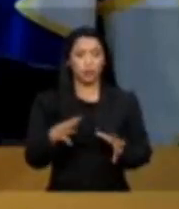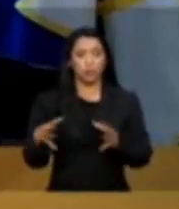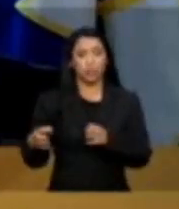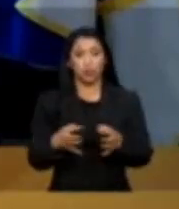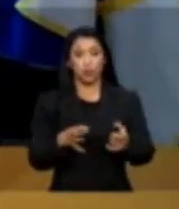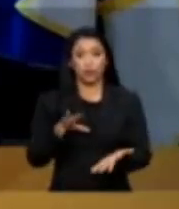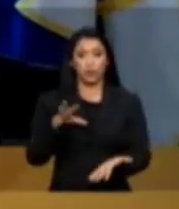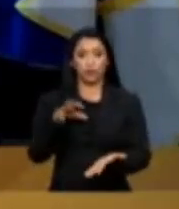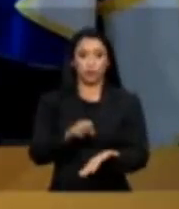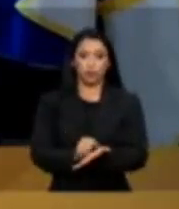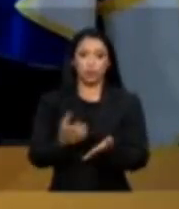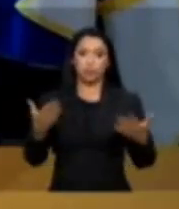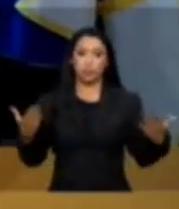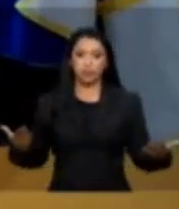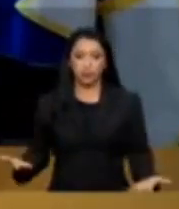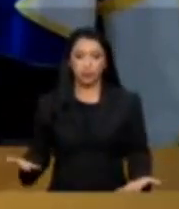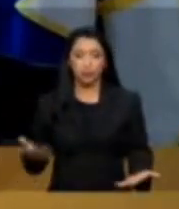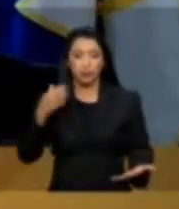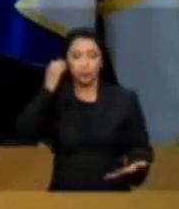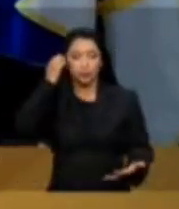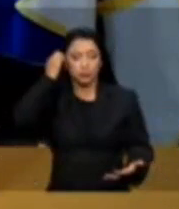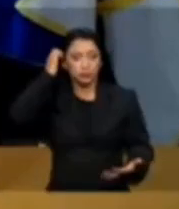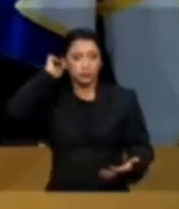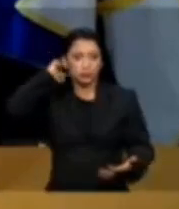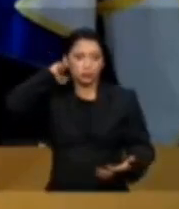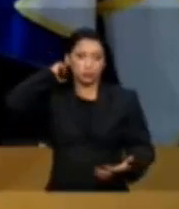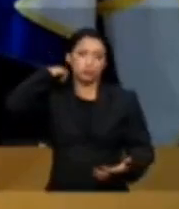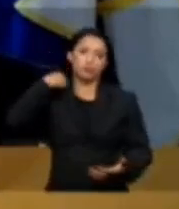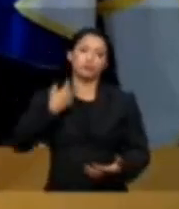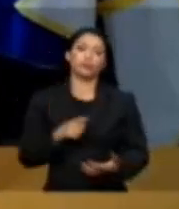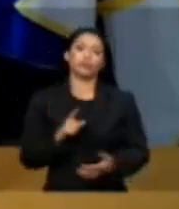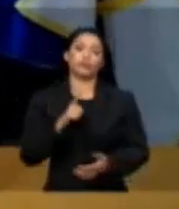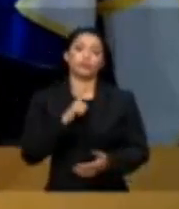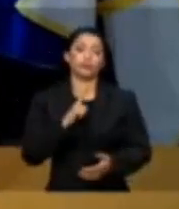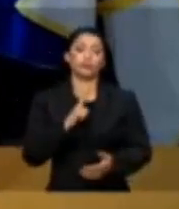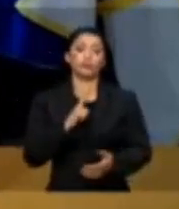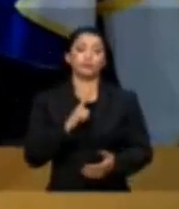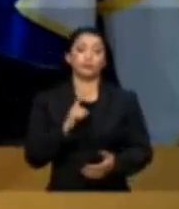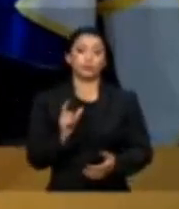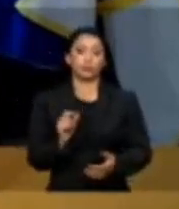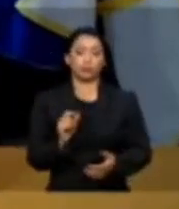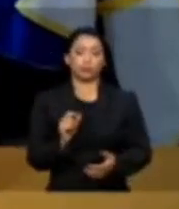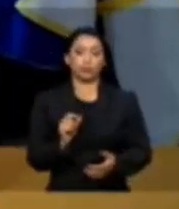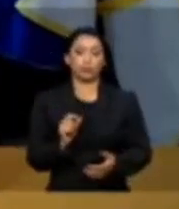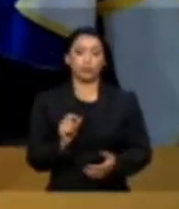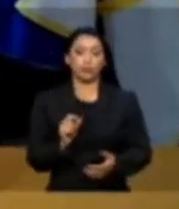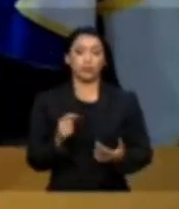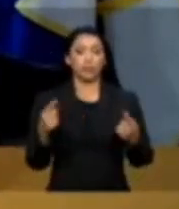possessório. De toda sorte, a demarcação é de índole declaratória, não constitutiva,